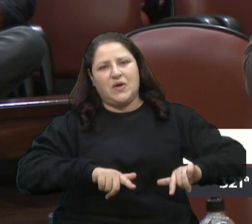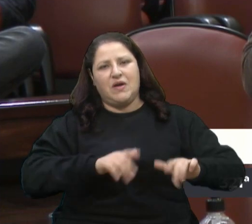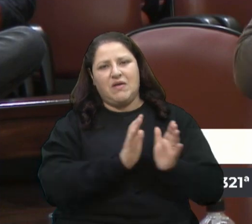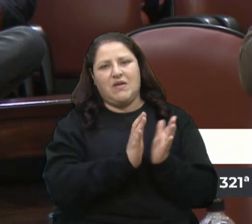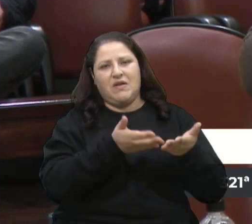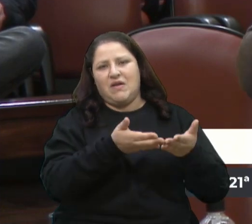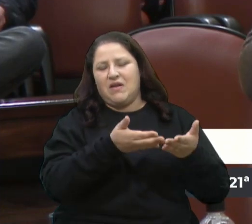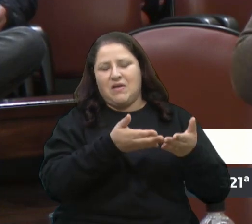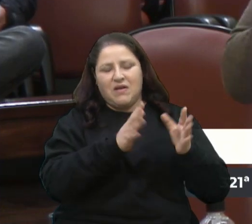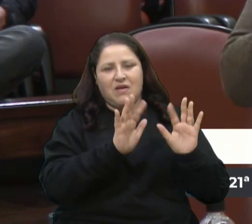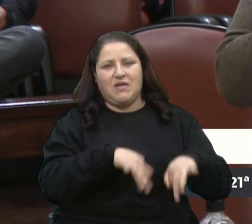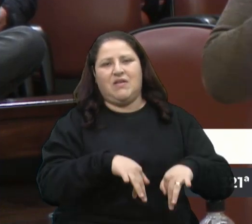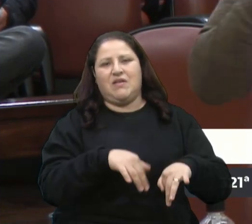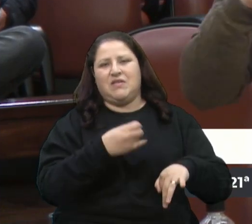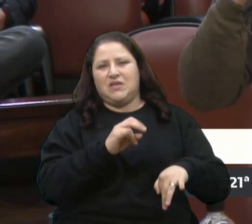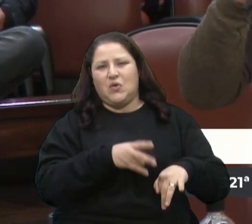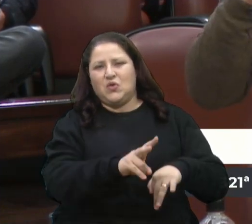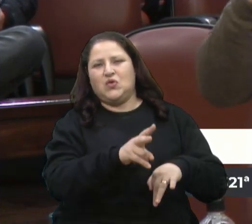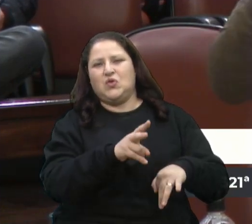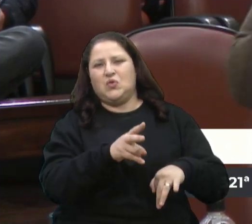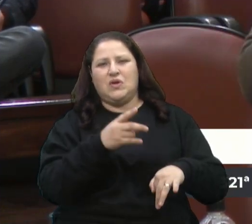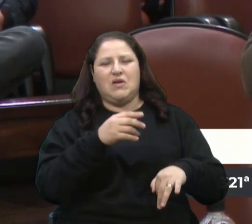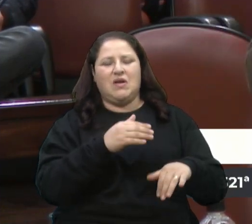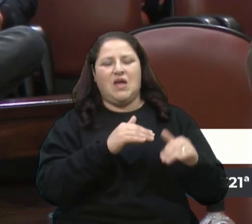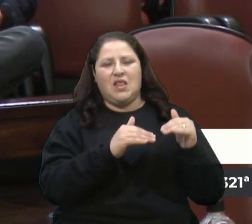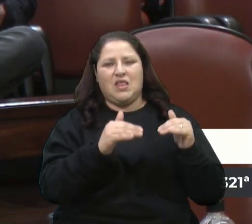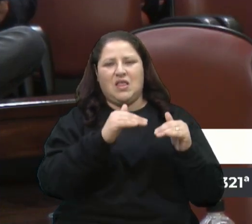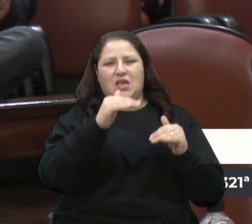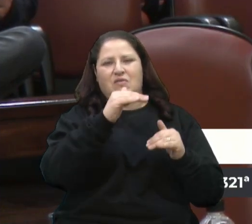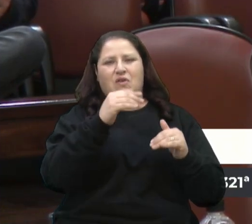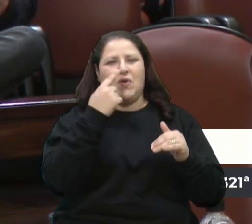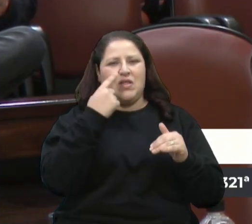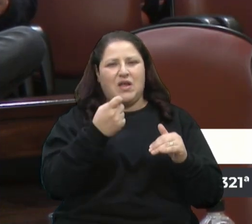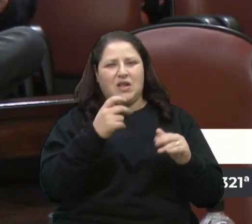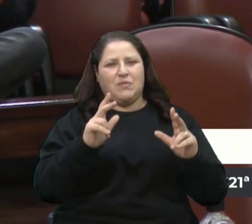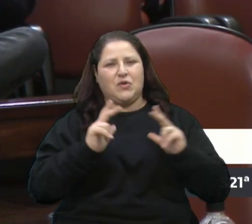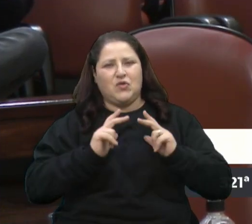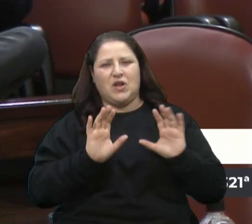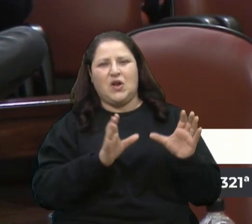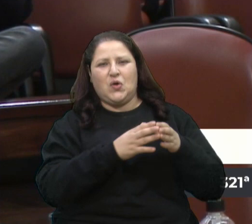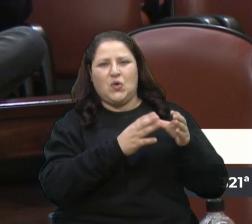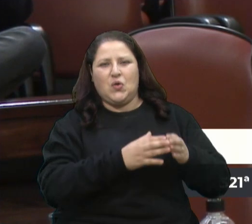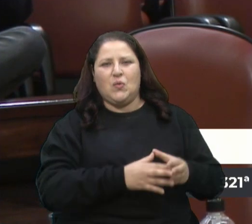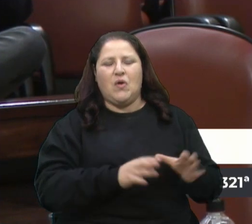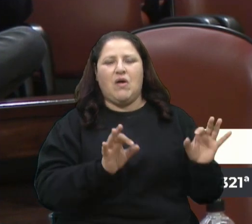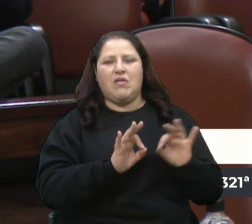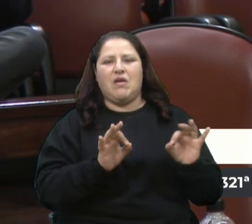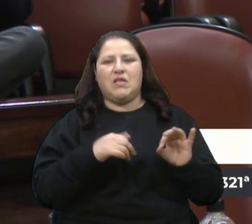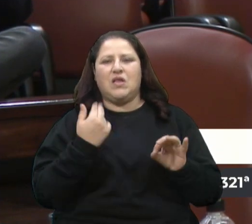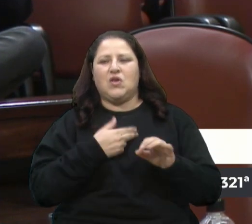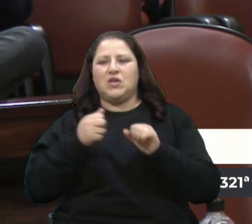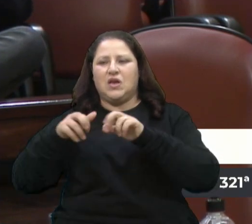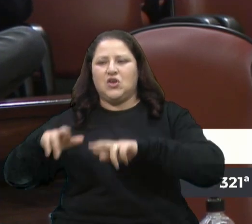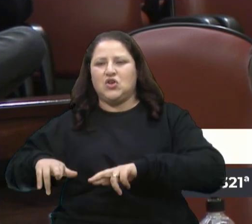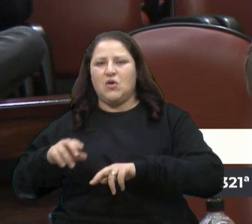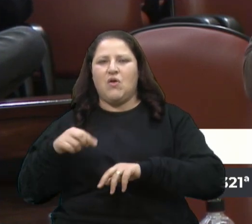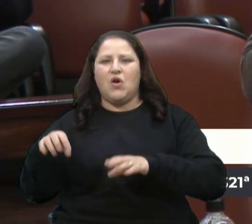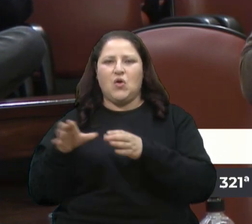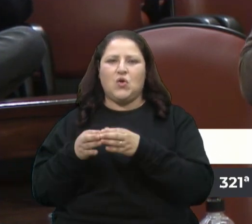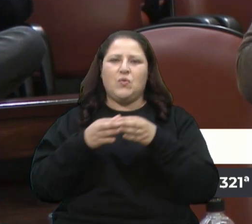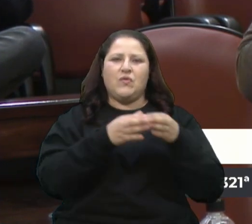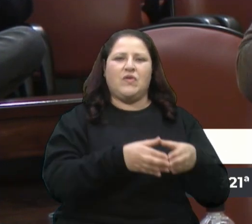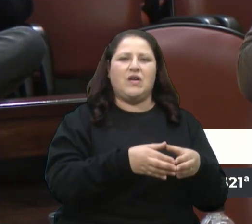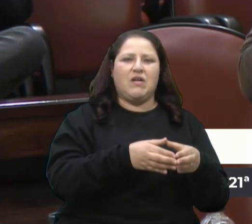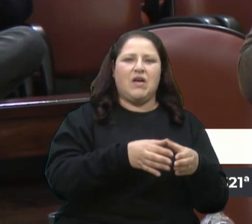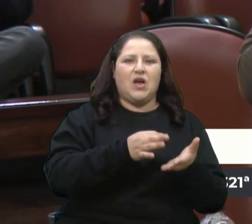continuar esse nível aí dos debates, interesses pessoais de grupos e não da nossa região, que vão lá só para tomar cafezinho, fazer um